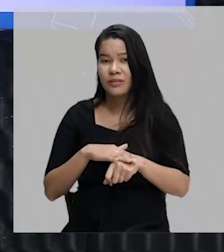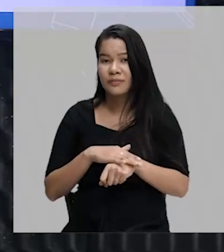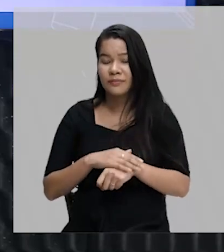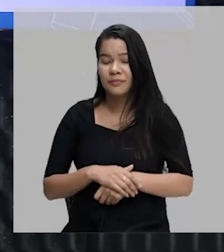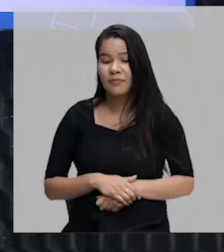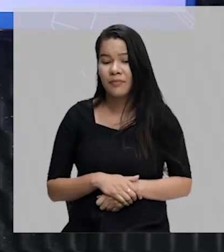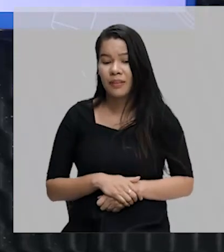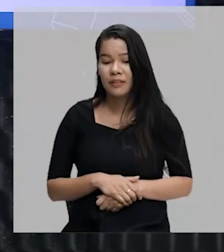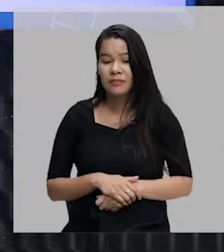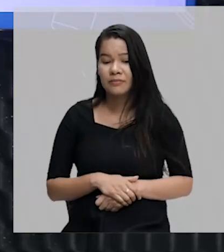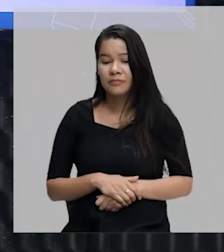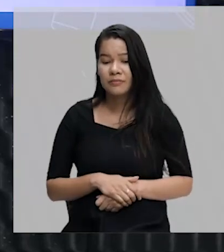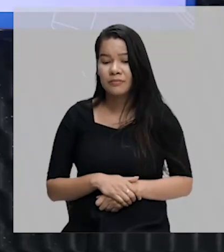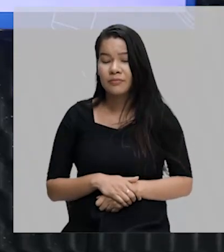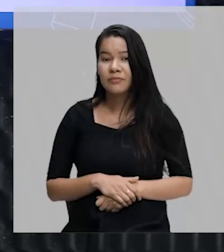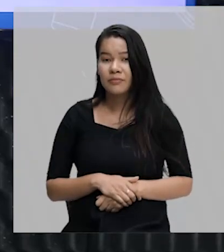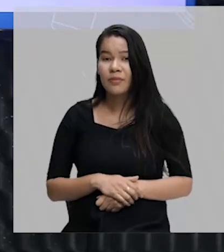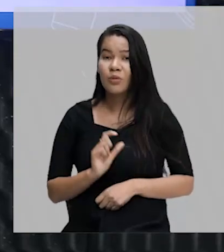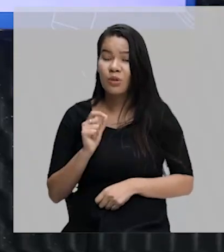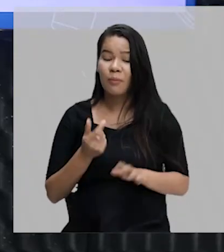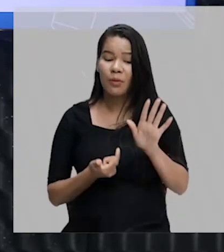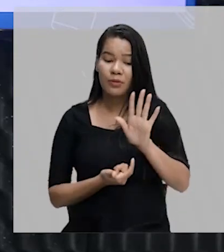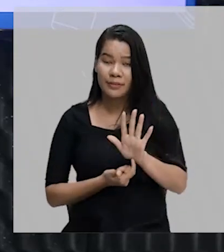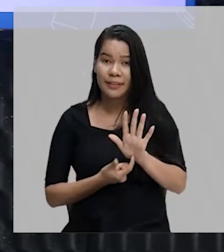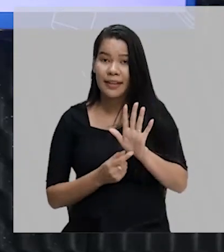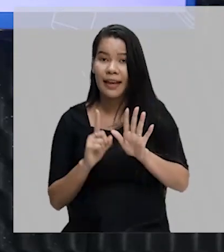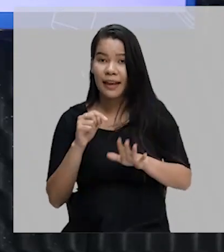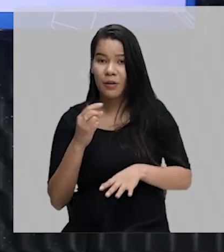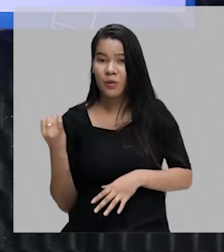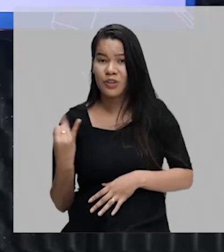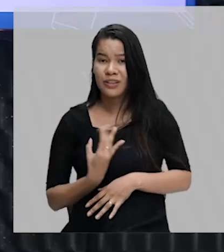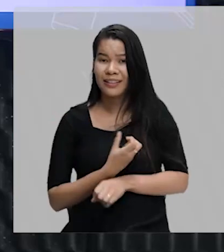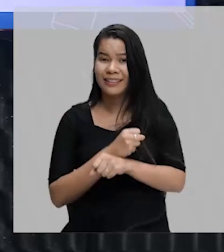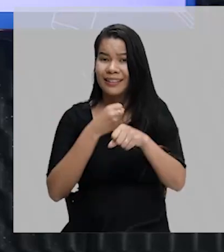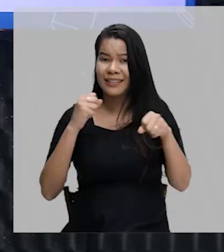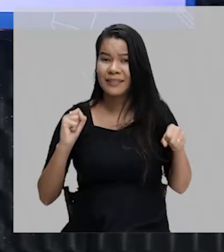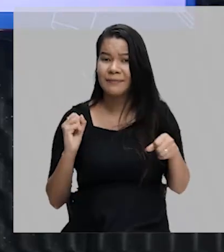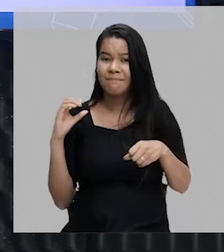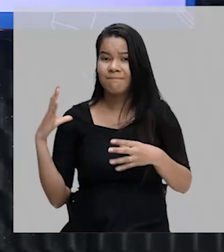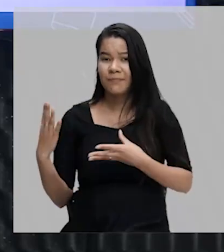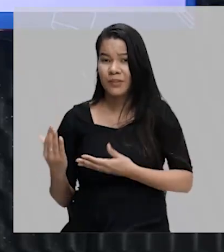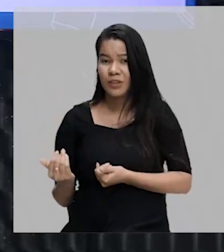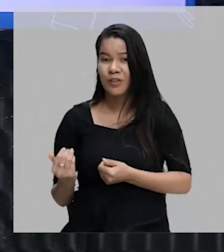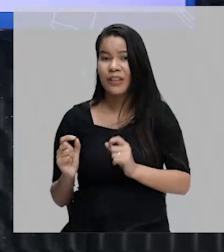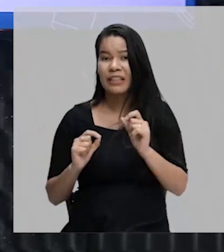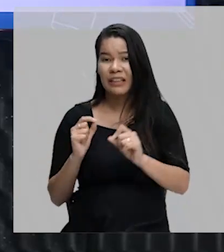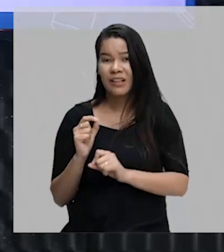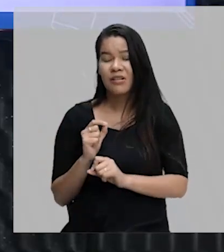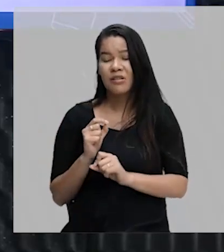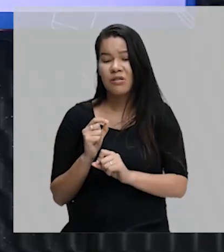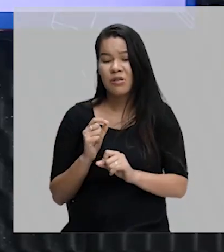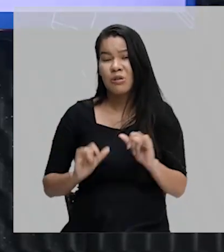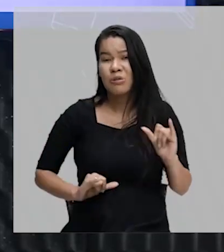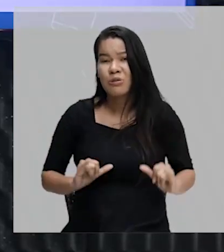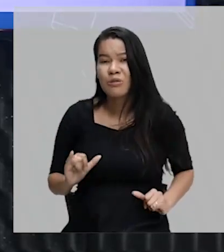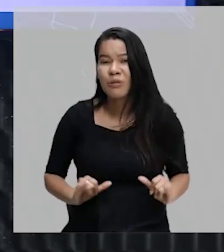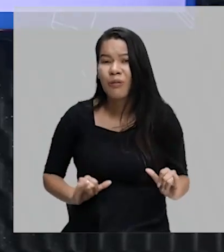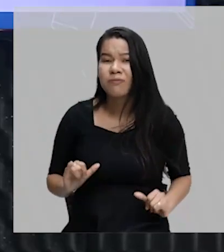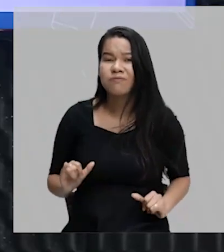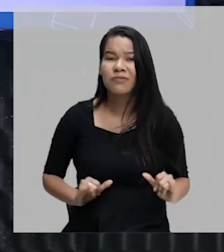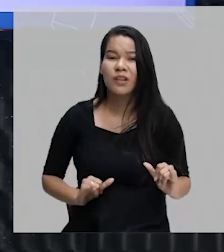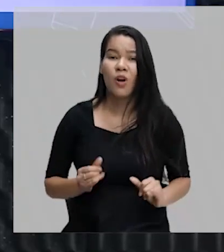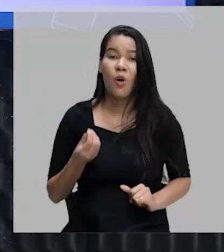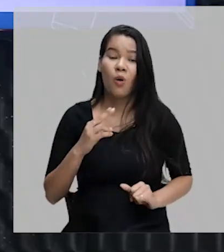Prova disso é a quantidade crescente de jovens que sofrem bullying, tá? Ou que têm sua